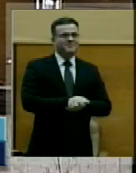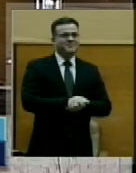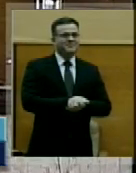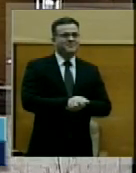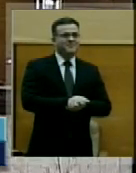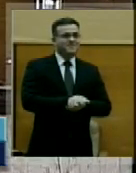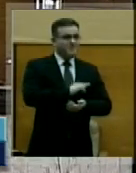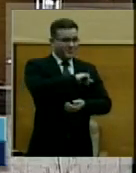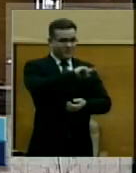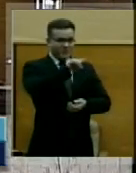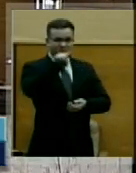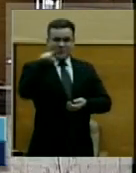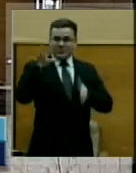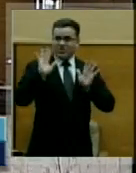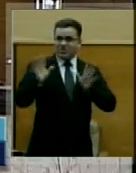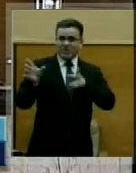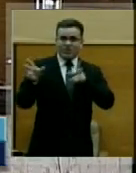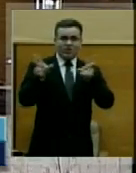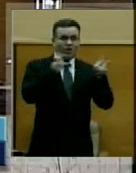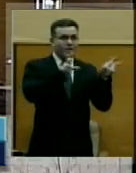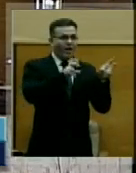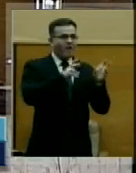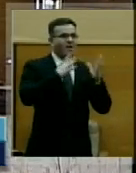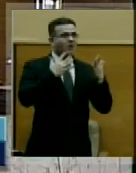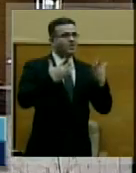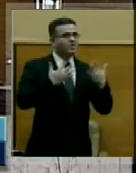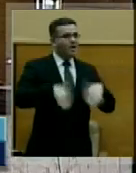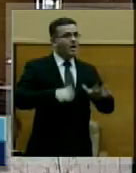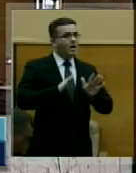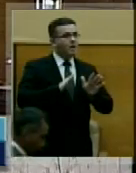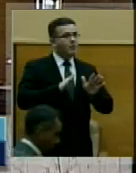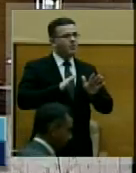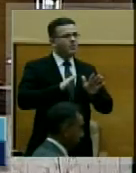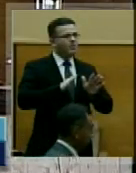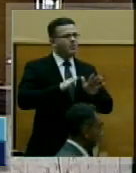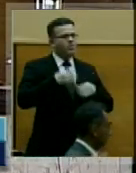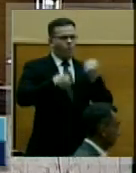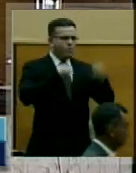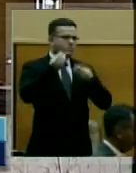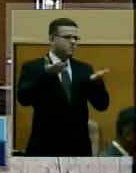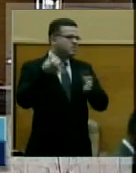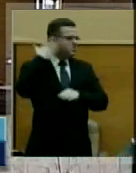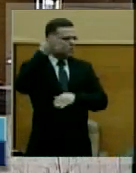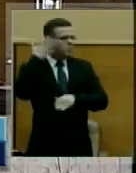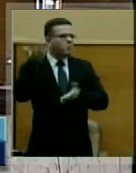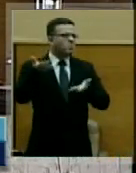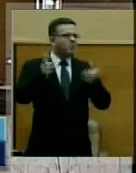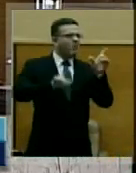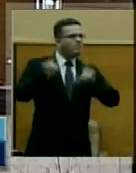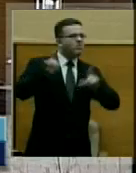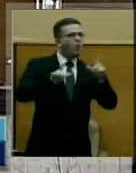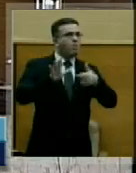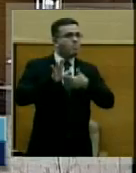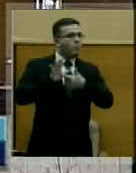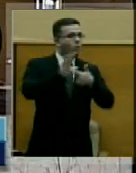Vocês já repararam como as pessoas com deficiência costumam ser retratadas pela mídia? Grande parte das